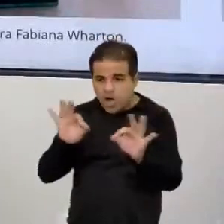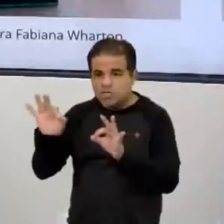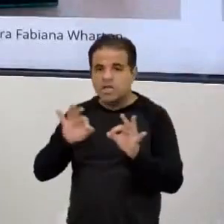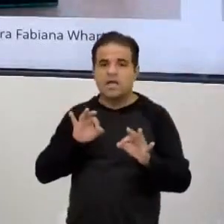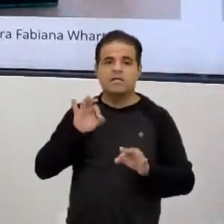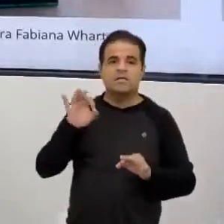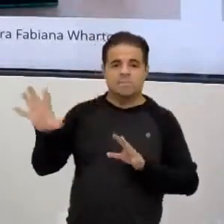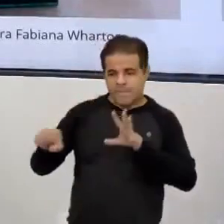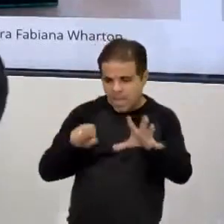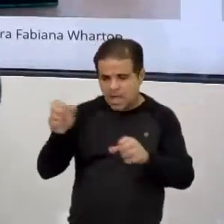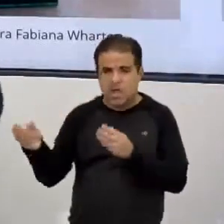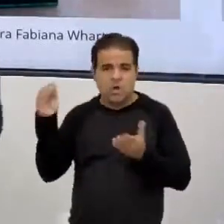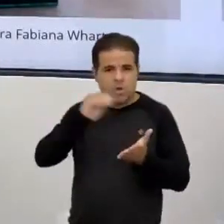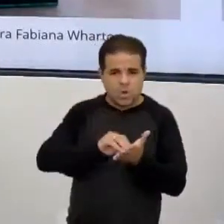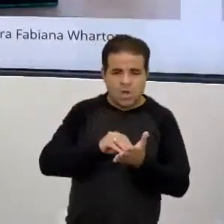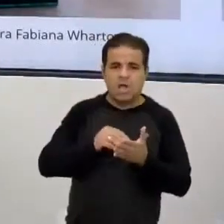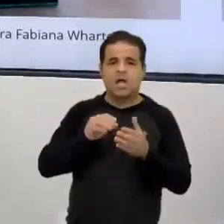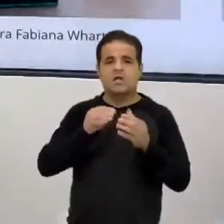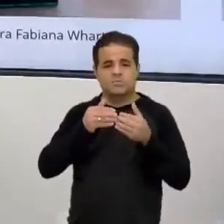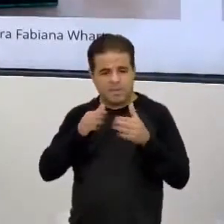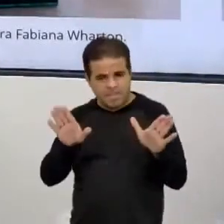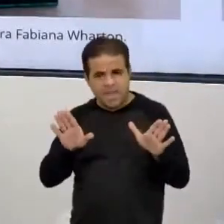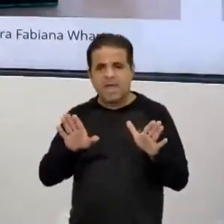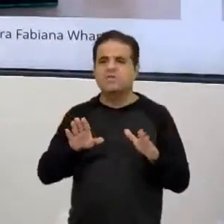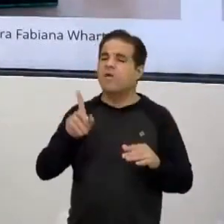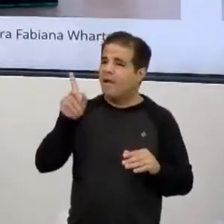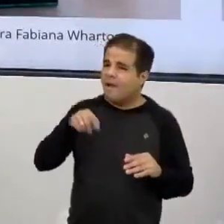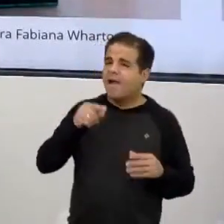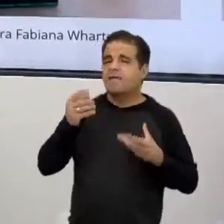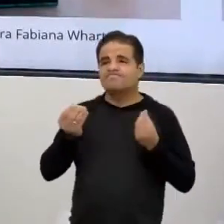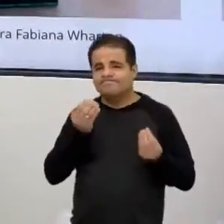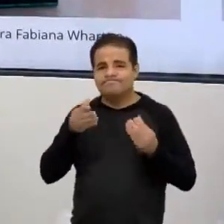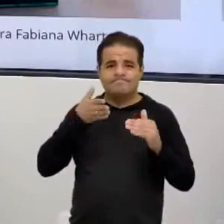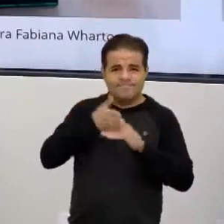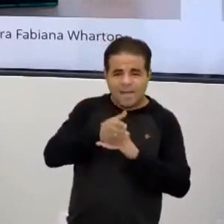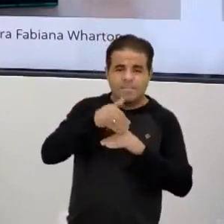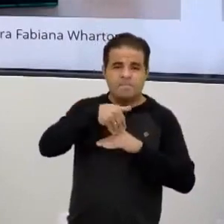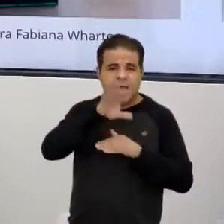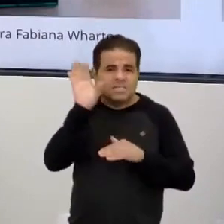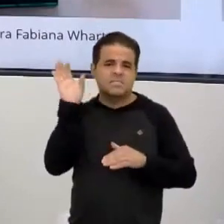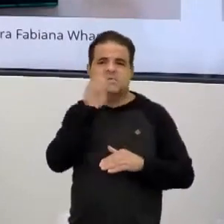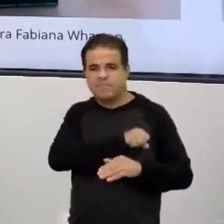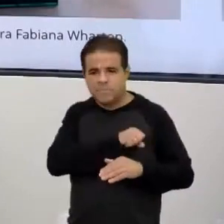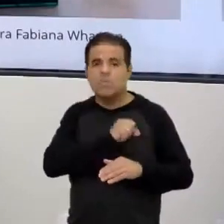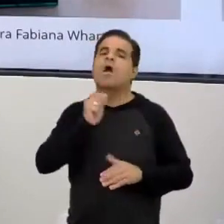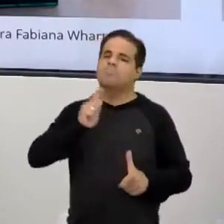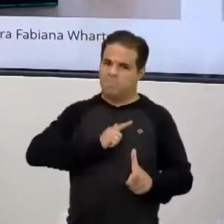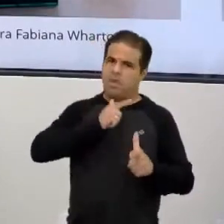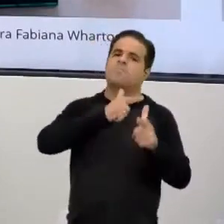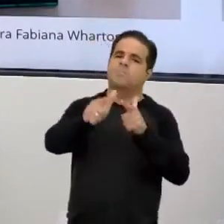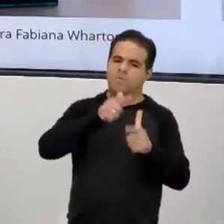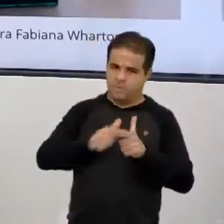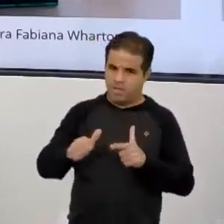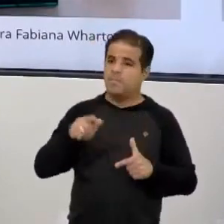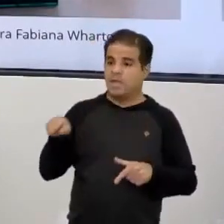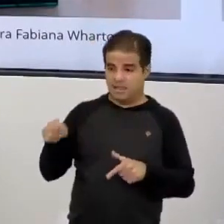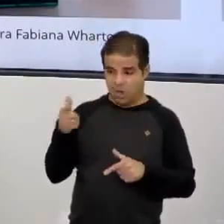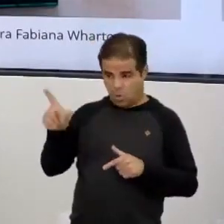tirando e colocando, às vezes deixa o circuito aberto, ela acaba indo mais rápido e tem um problema. A 9 volts é